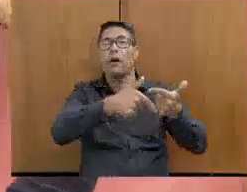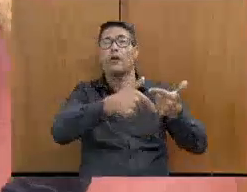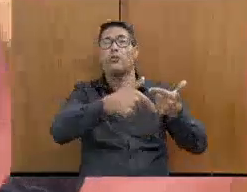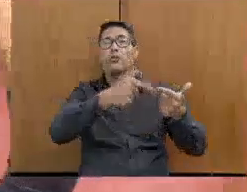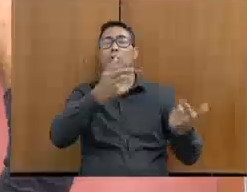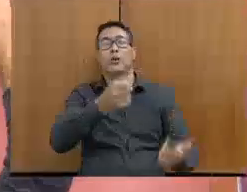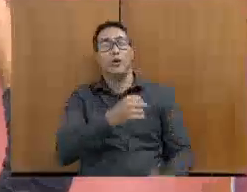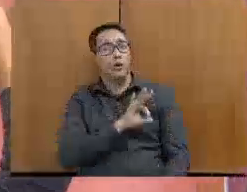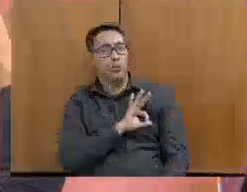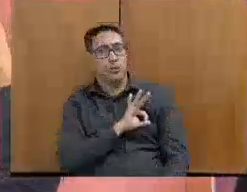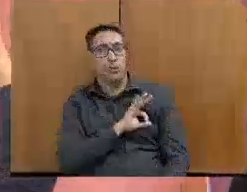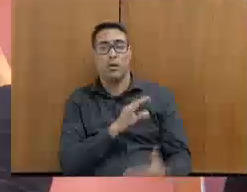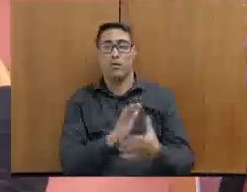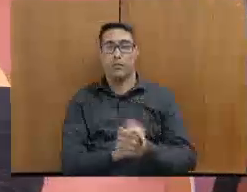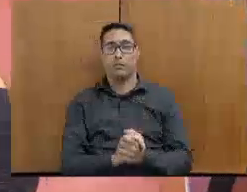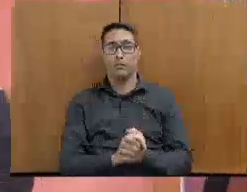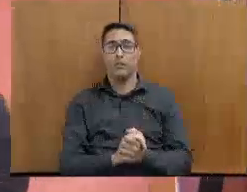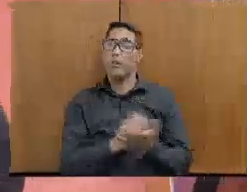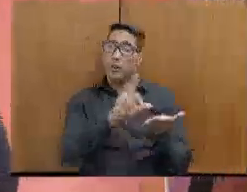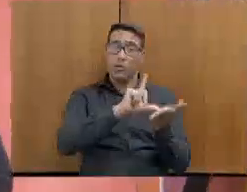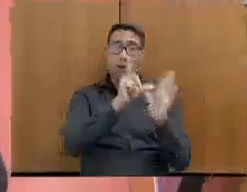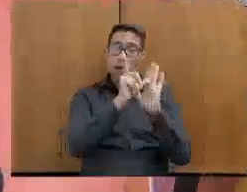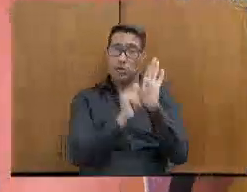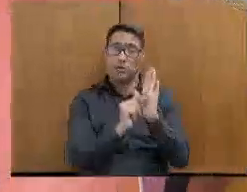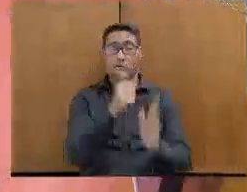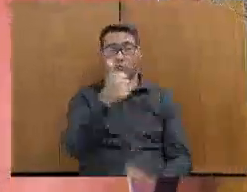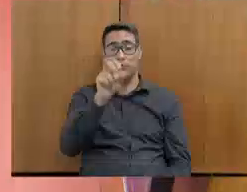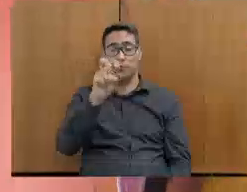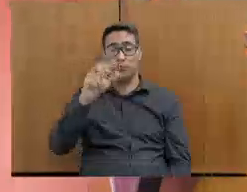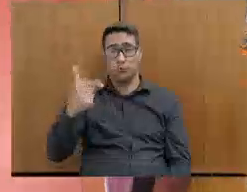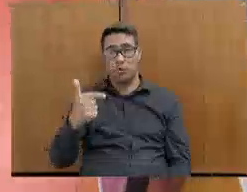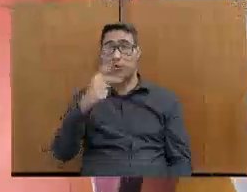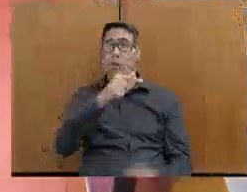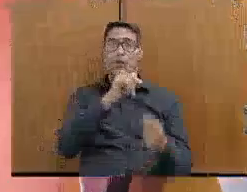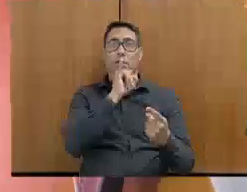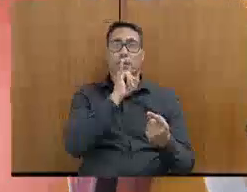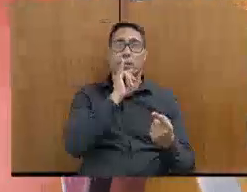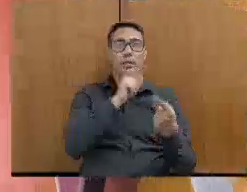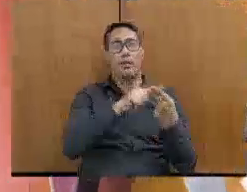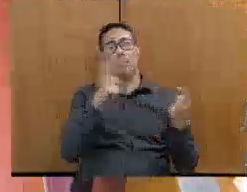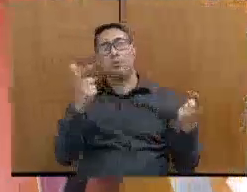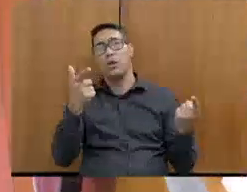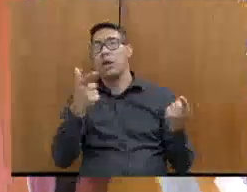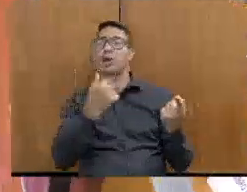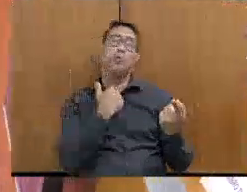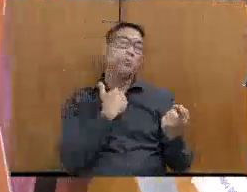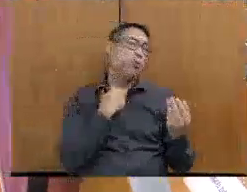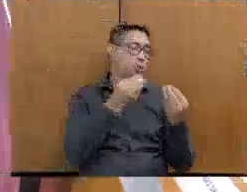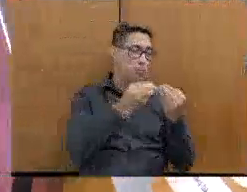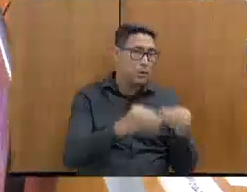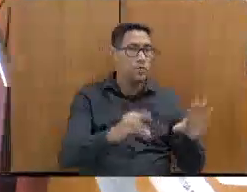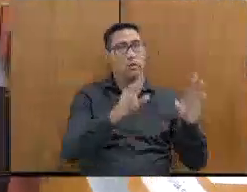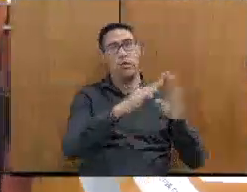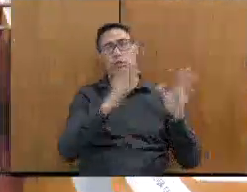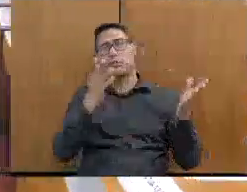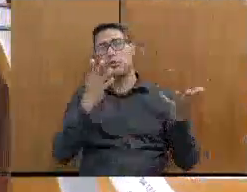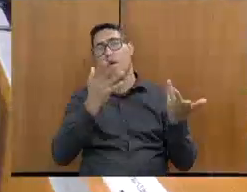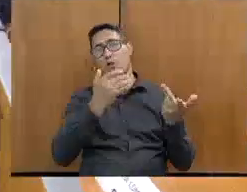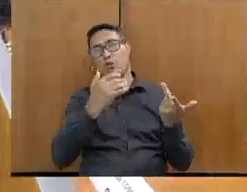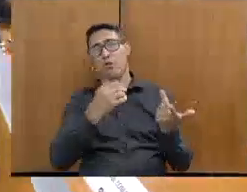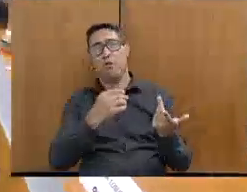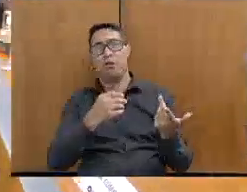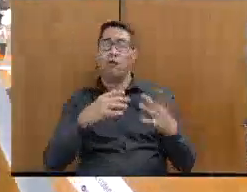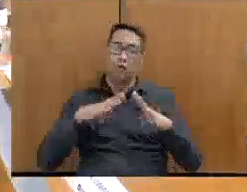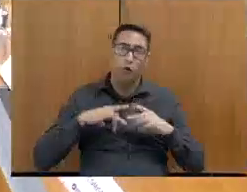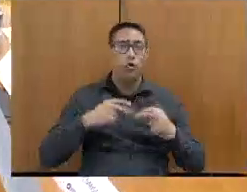no próprio artigo 52 entretanto né sem prejuízo de folgas compensatórias né e a recomendação da chefia É nesse